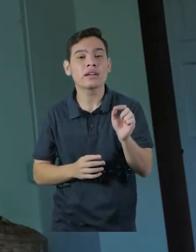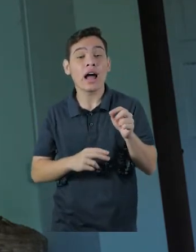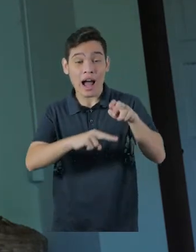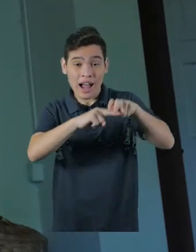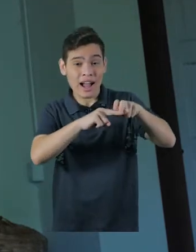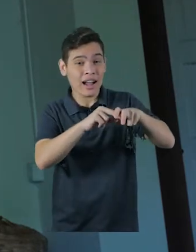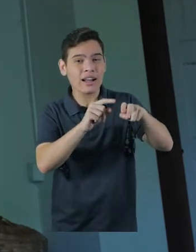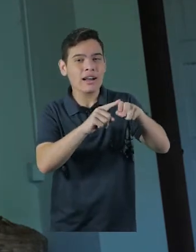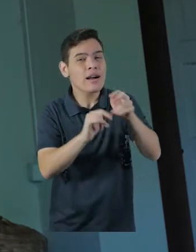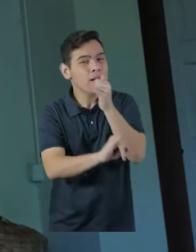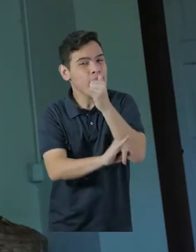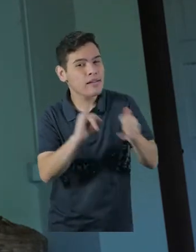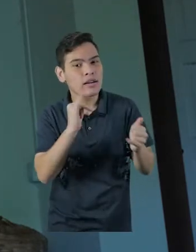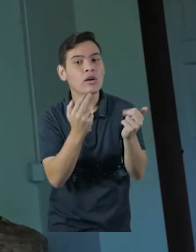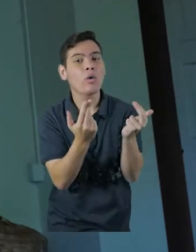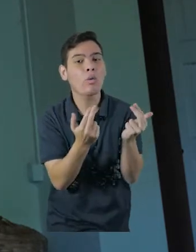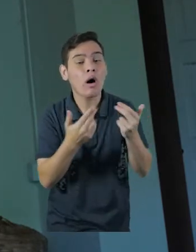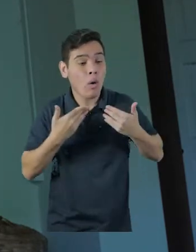dançante também,